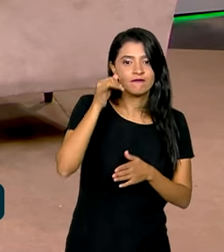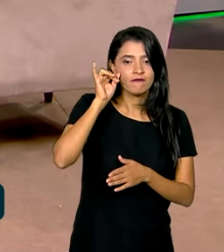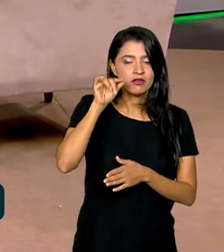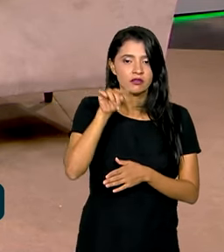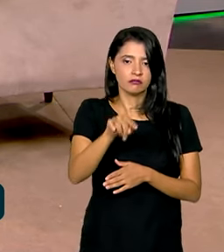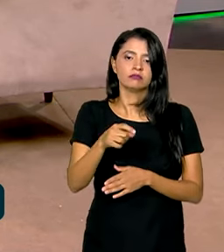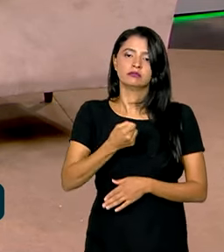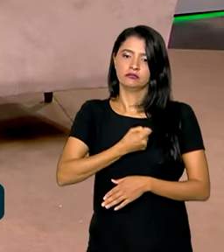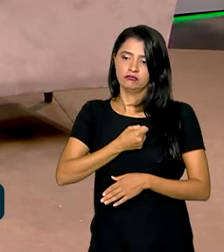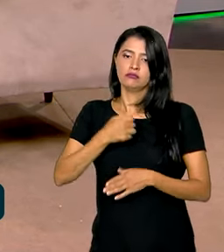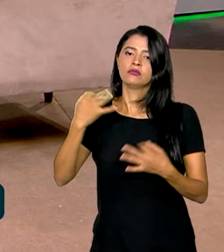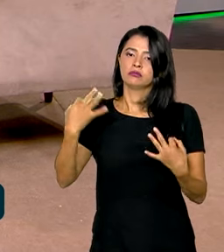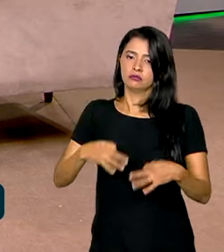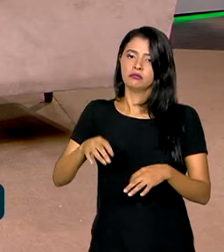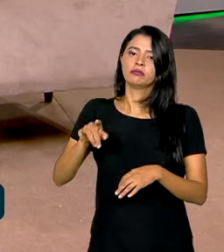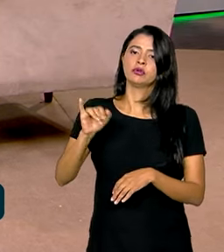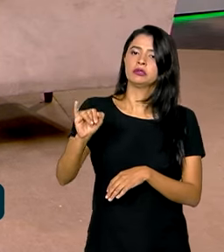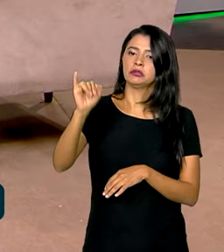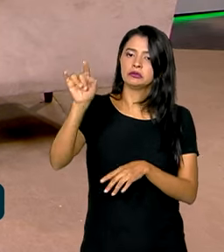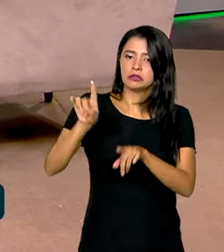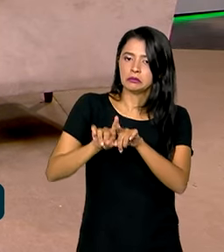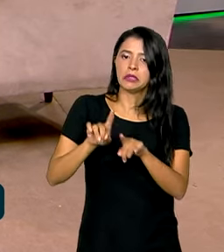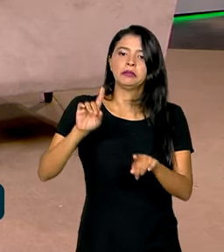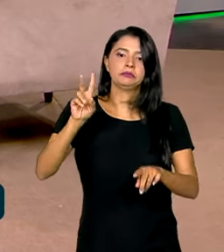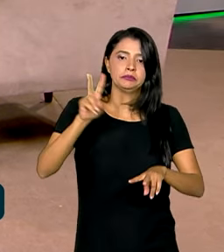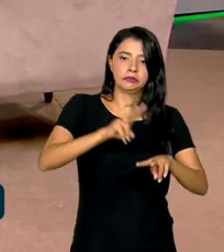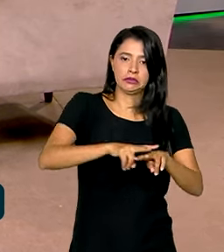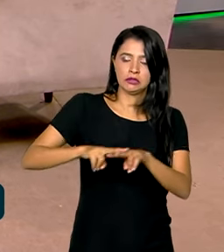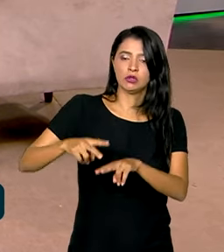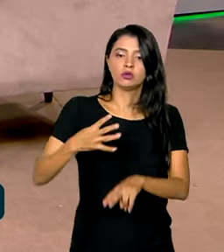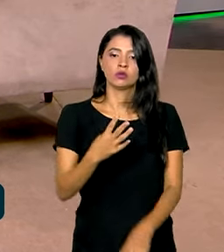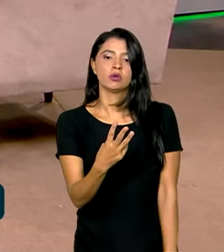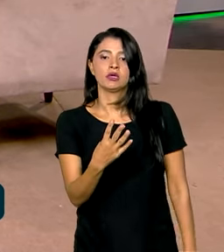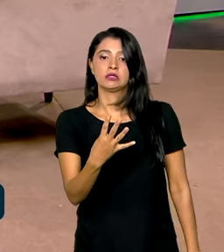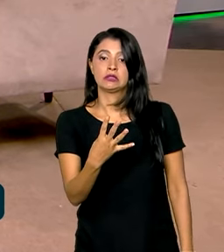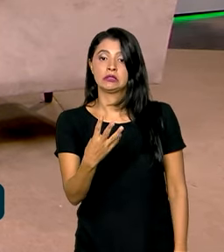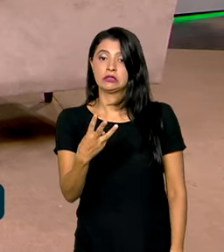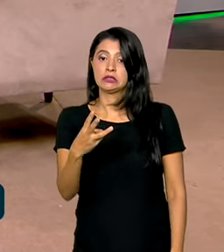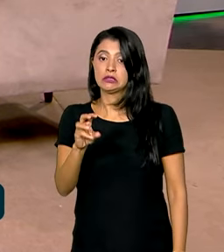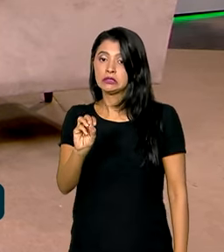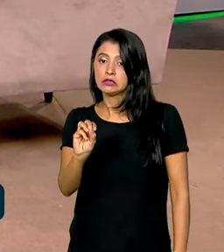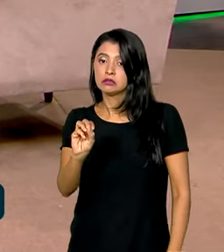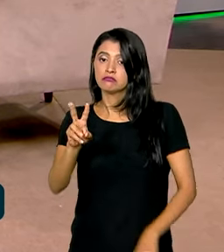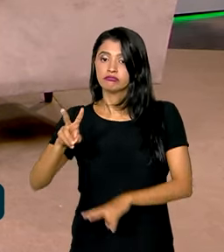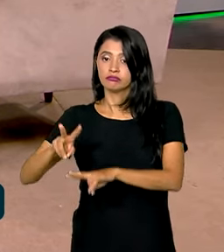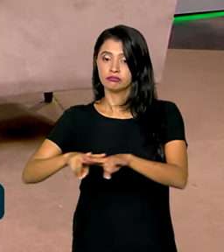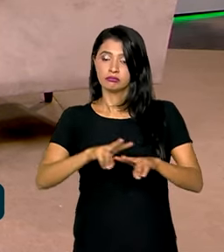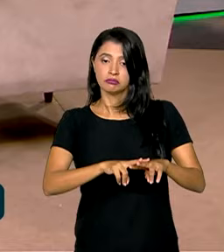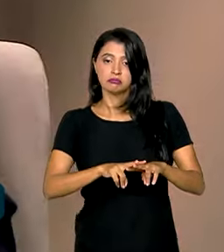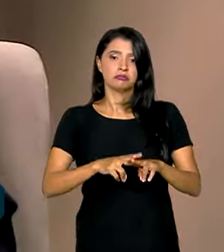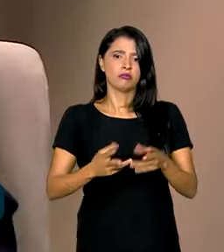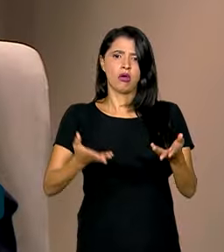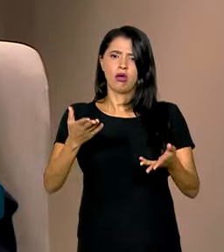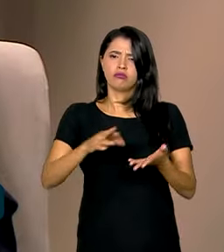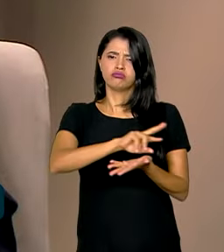são relevantes. Houve também prisões, 430 prisões, 58 toneladas de drogas